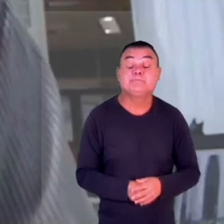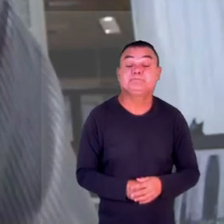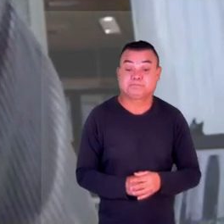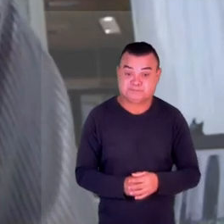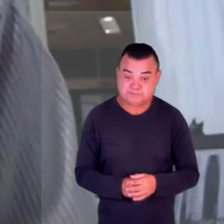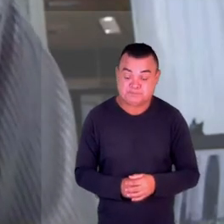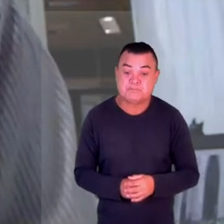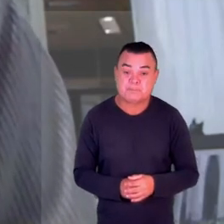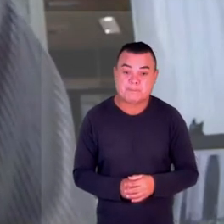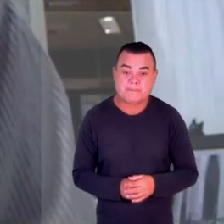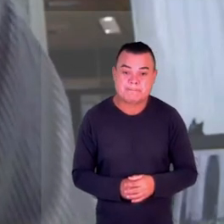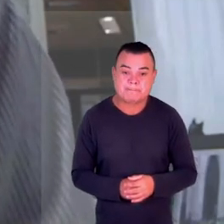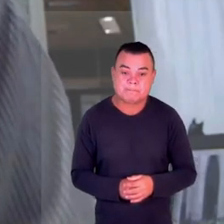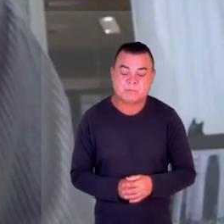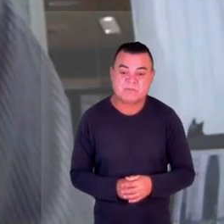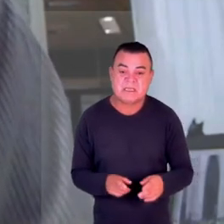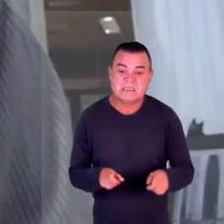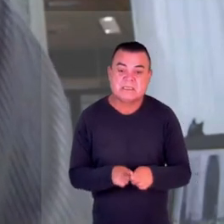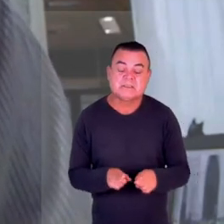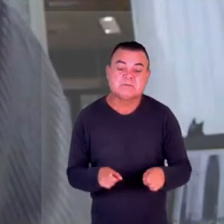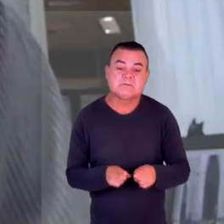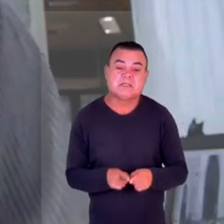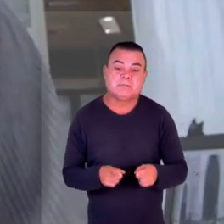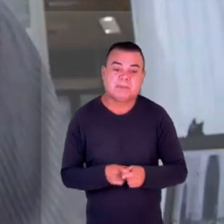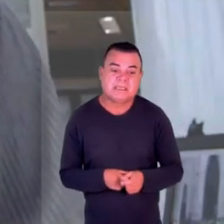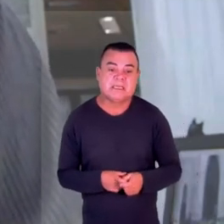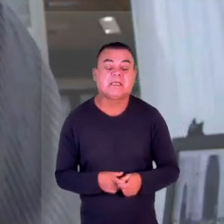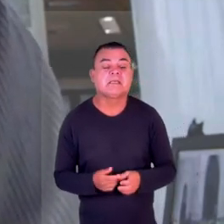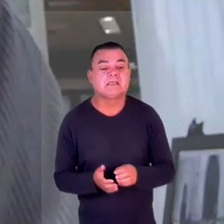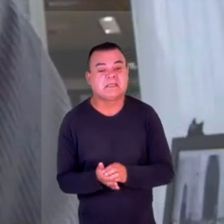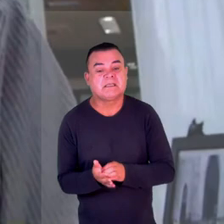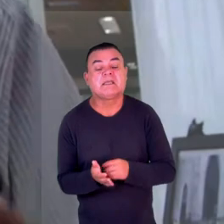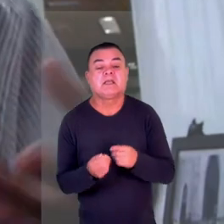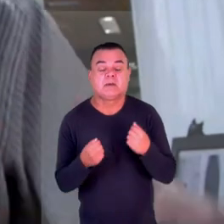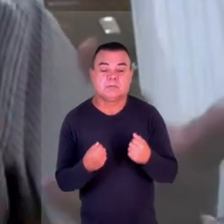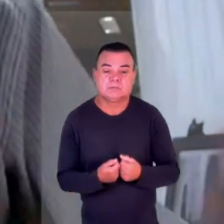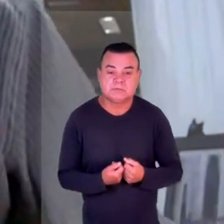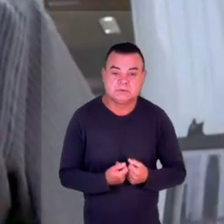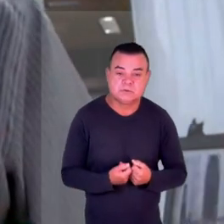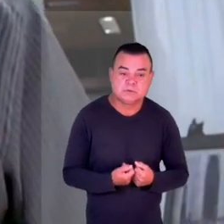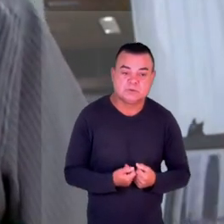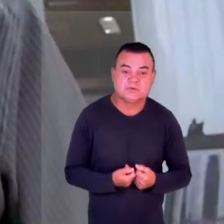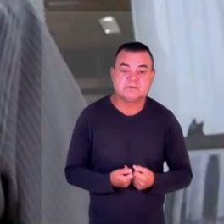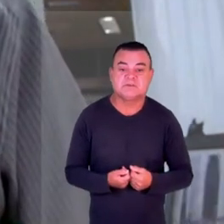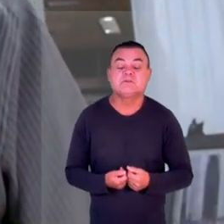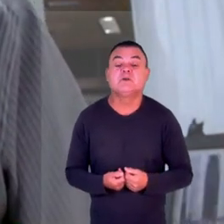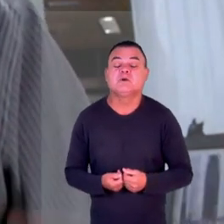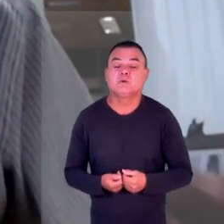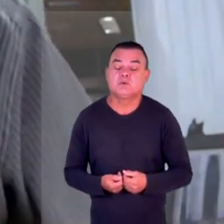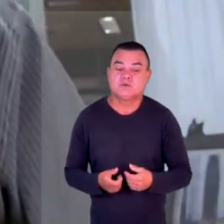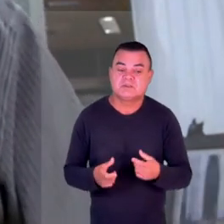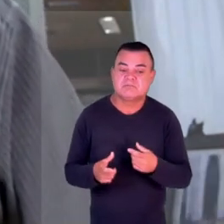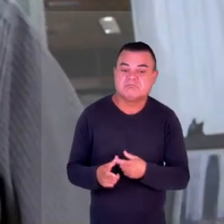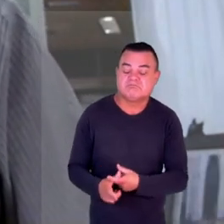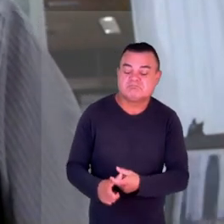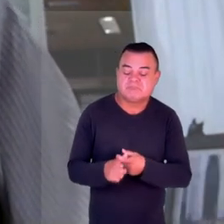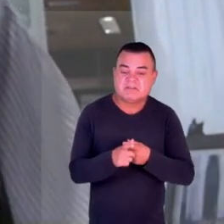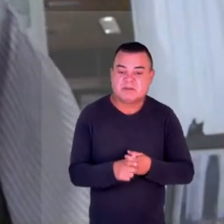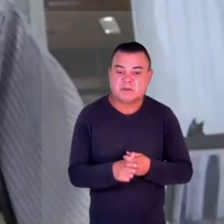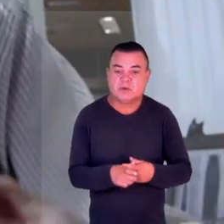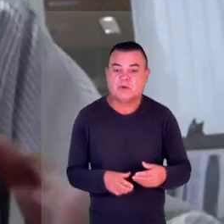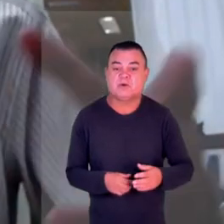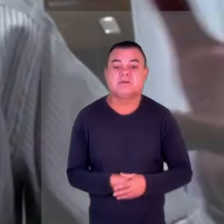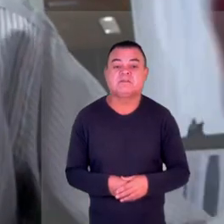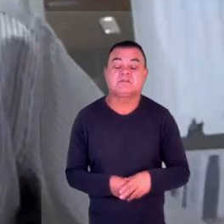né Eh nos nos dos executivos fiscais né dos grandes devedores da União né